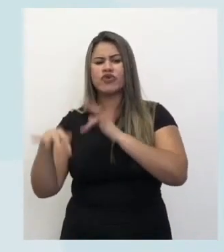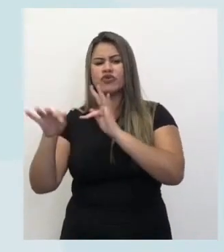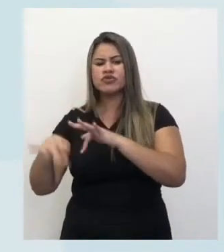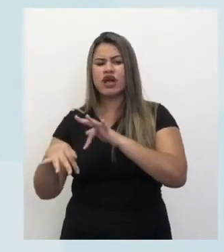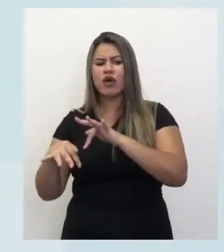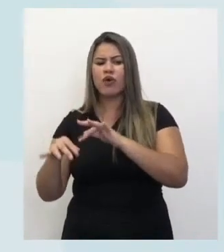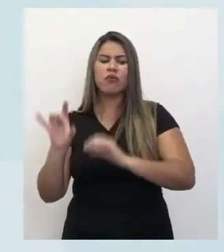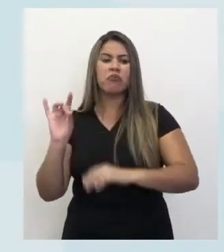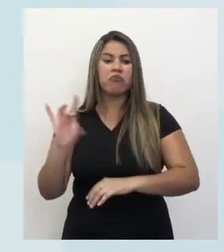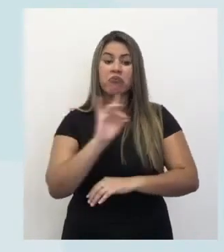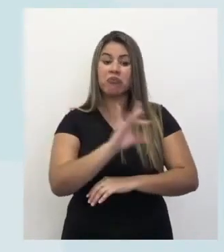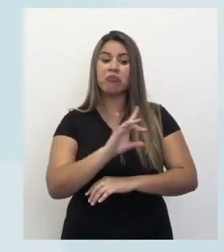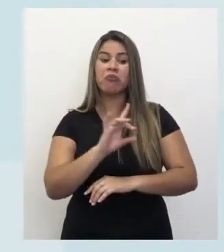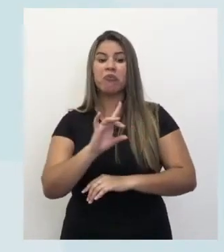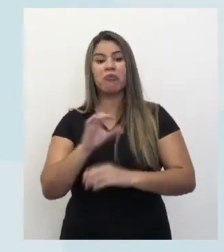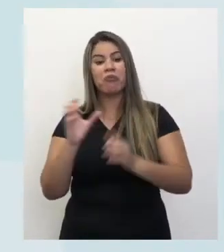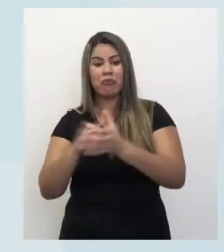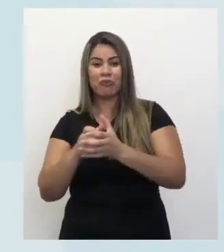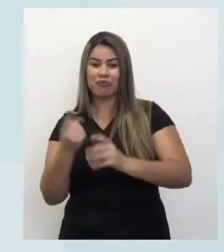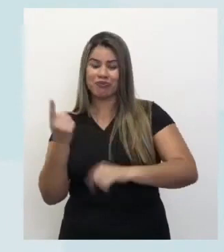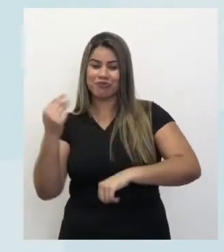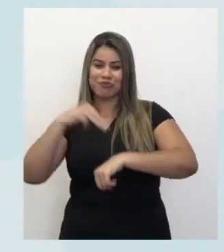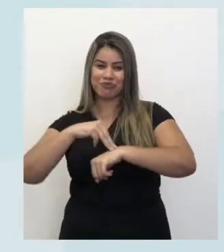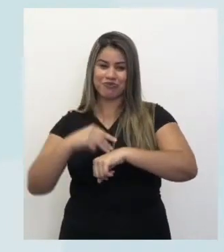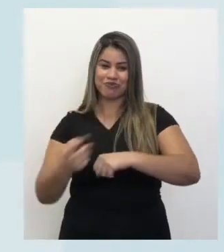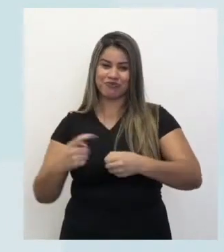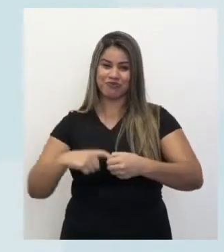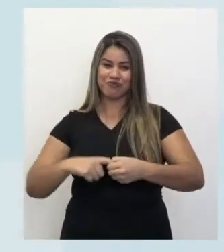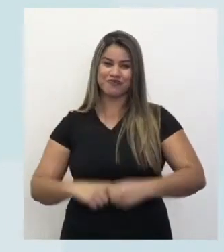um representa um grupo. Em 1 minuto a gente volta.